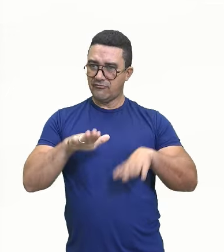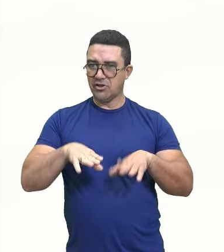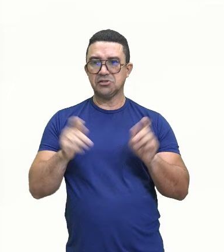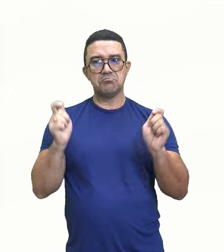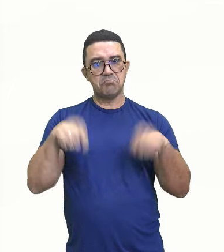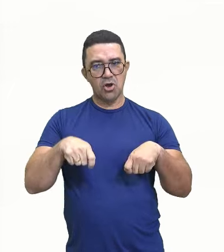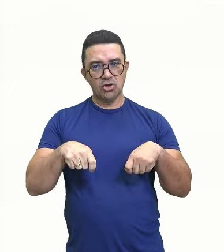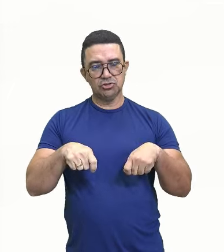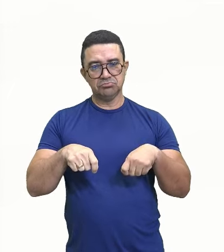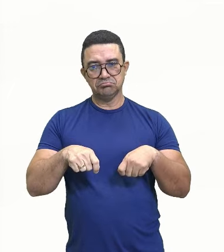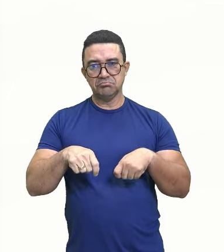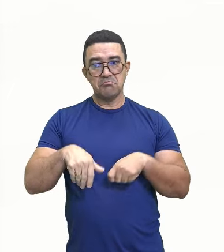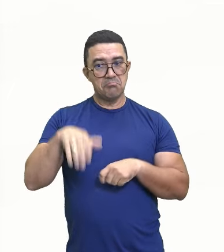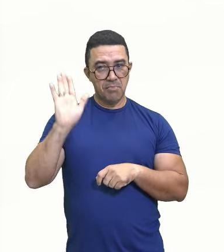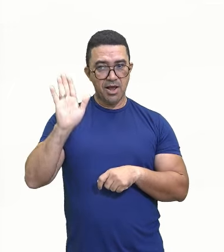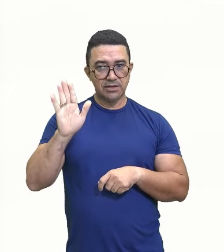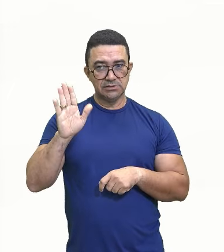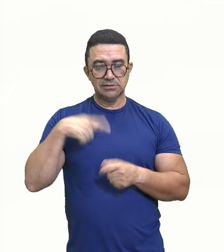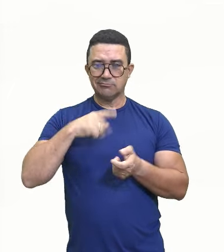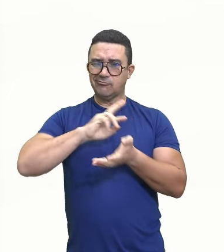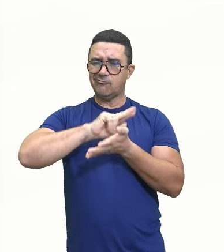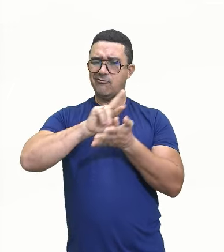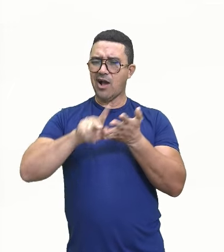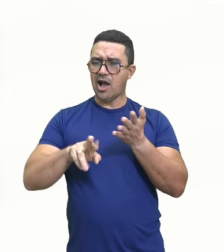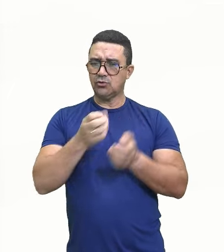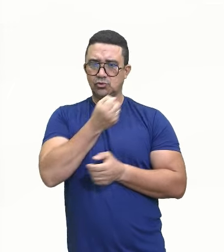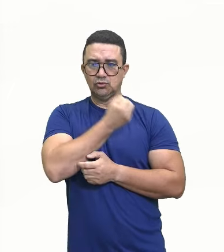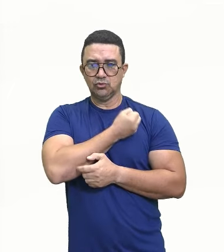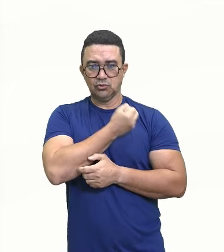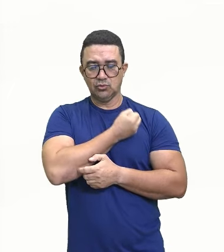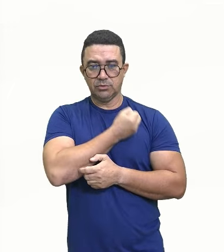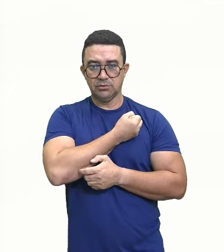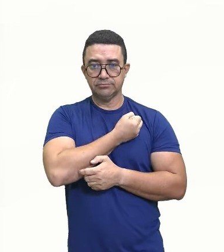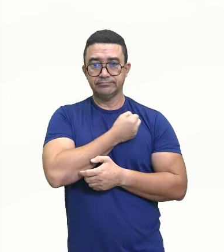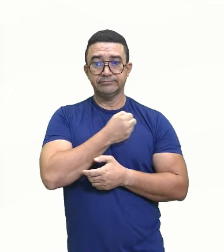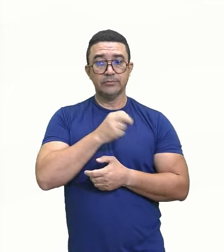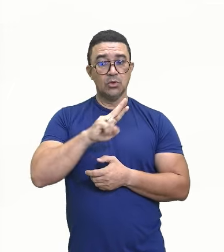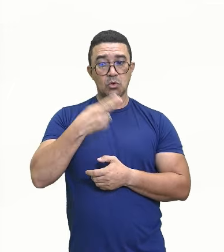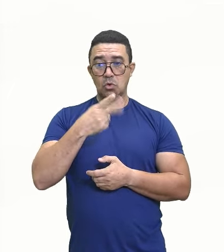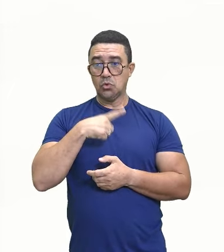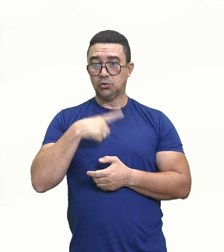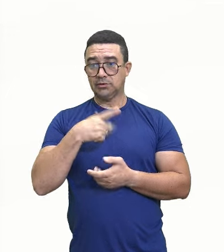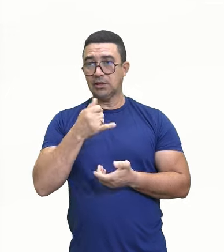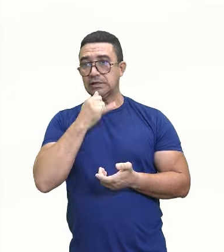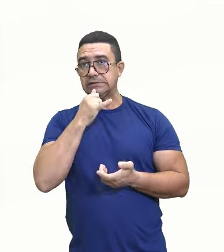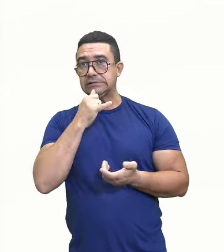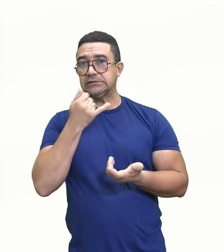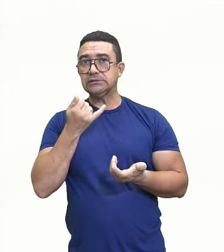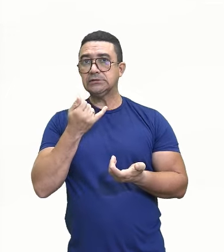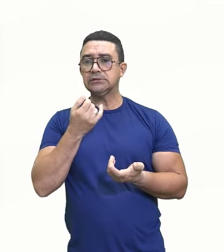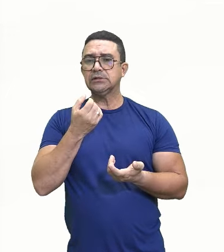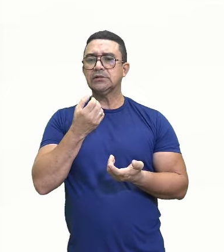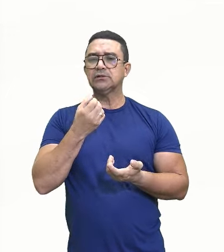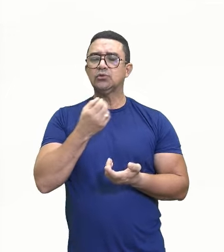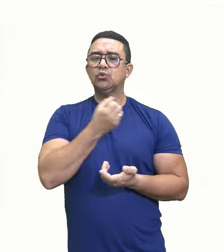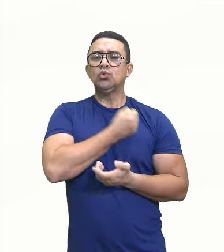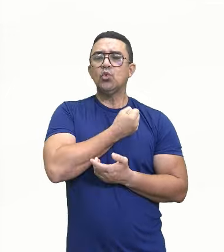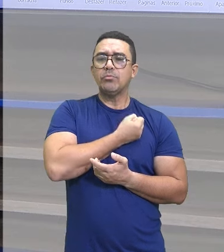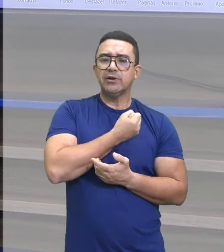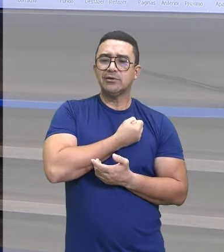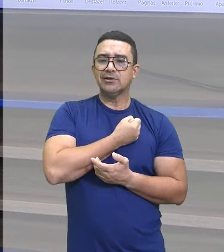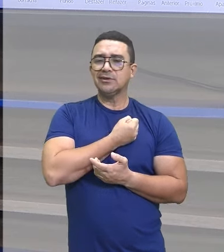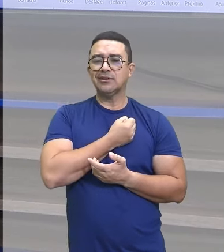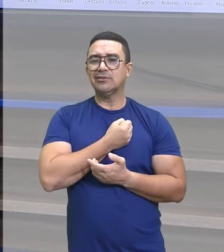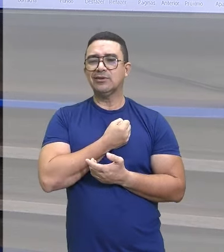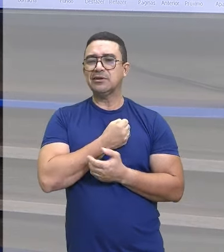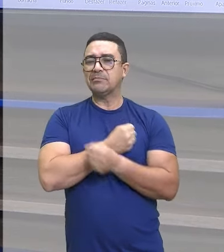quando for uma PA que tem vários termos, ou existem ali valores que não dá para somar